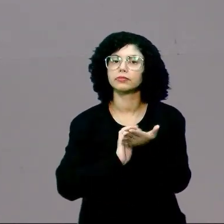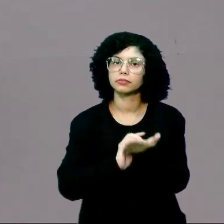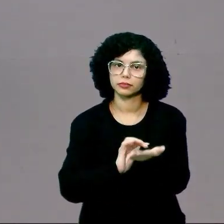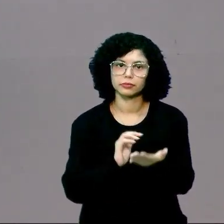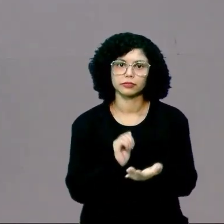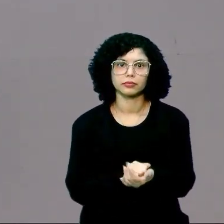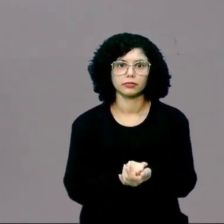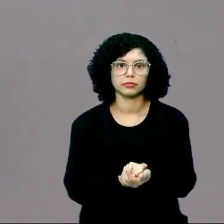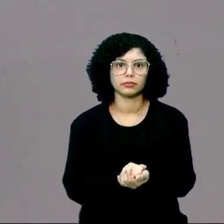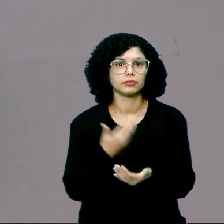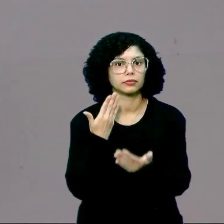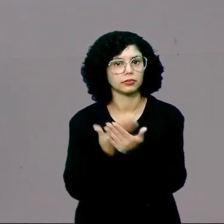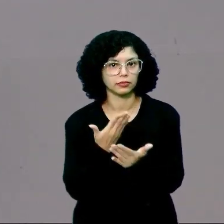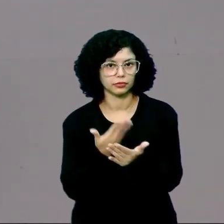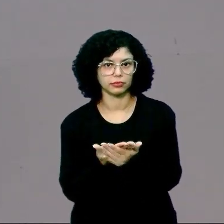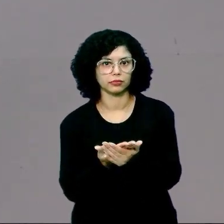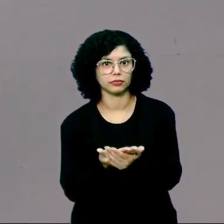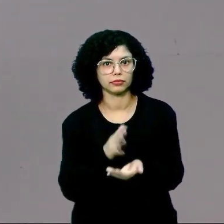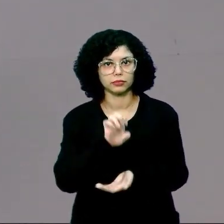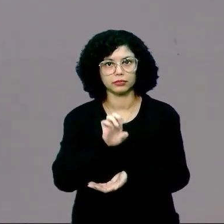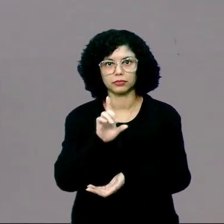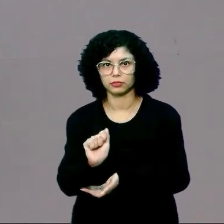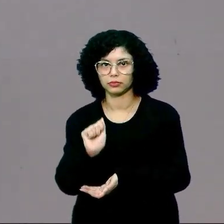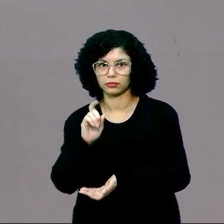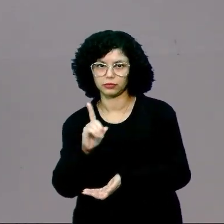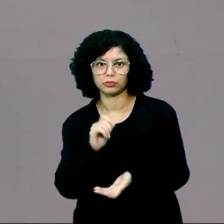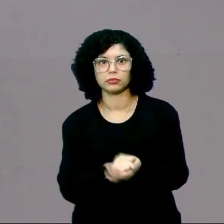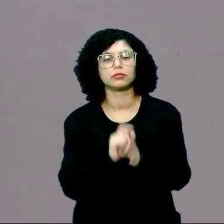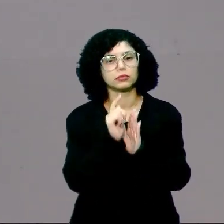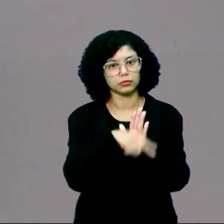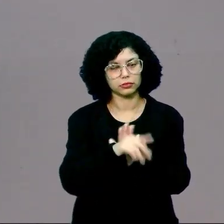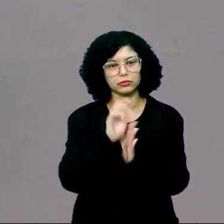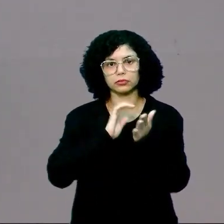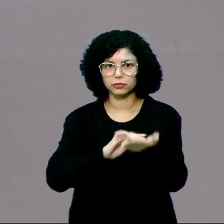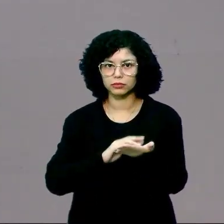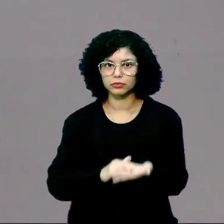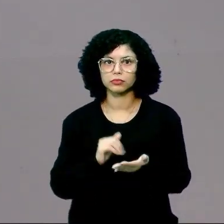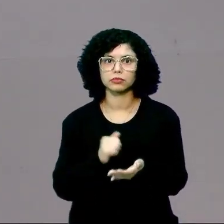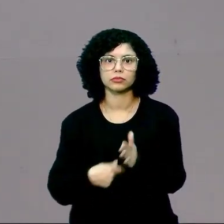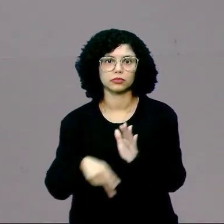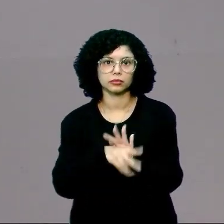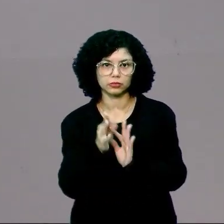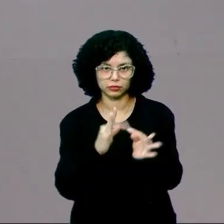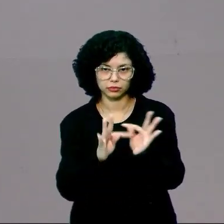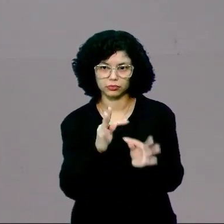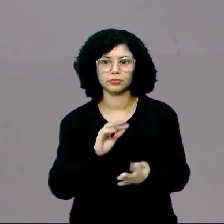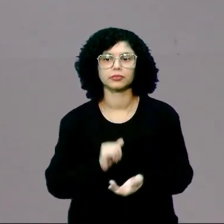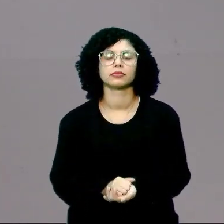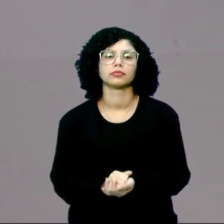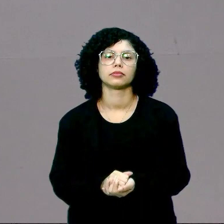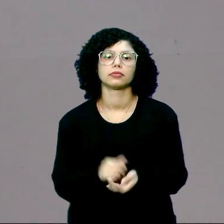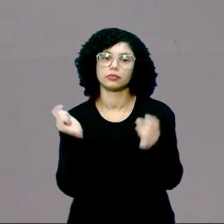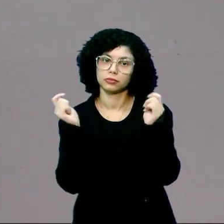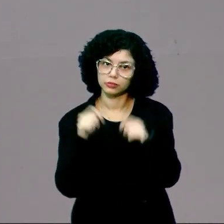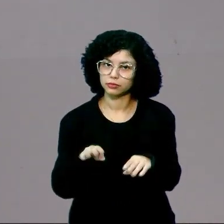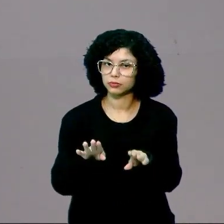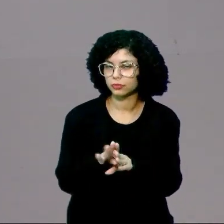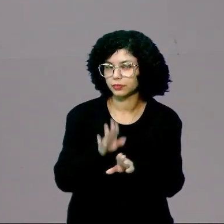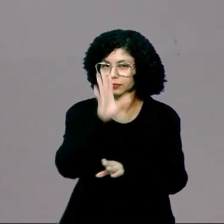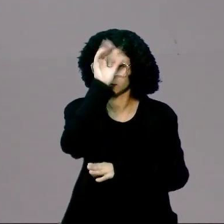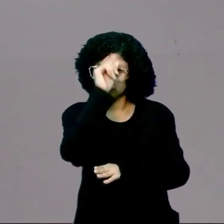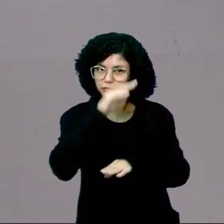digital. A aula em EAD, ela é um gênero digital, é um recurso tecnológico. Nos possibilita